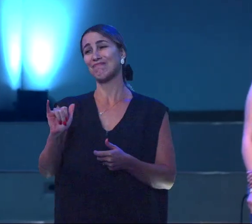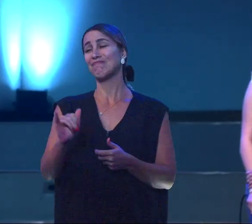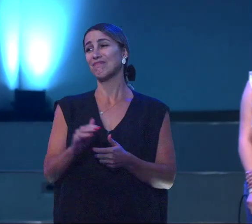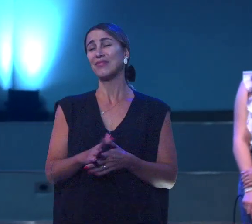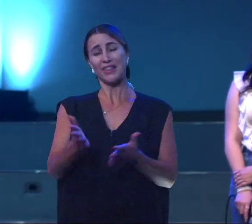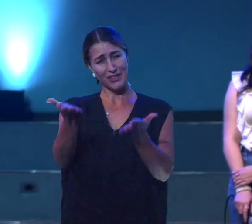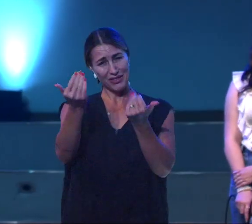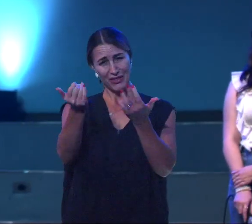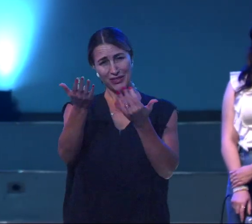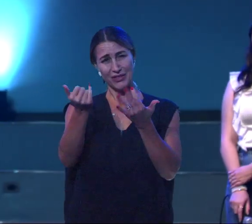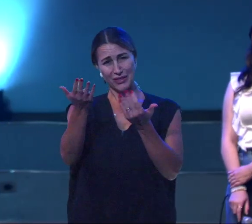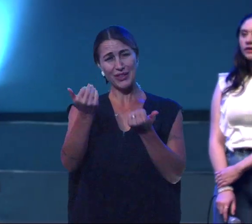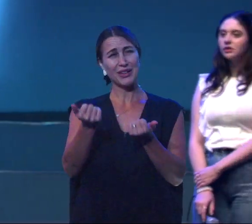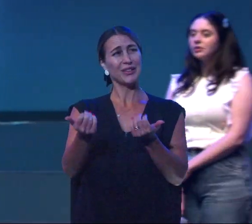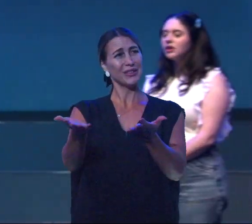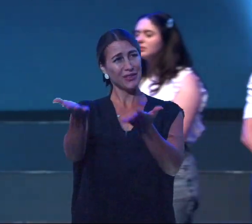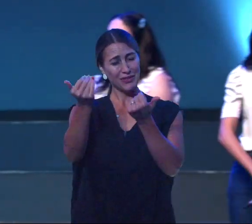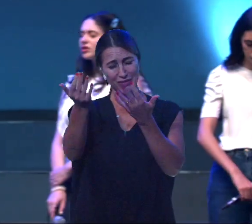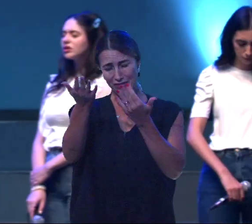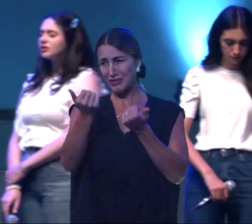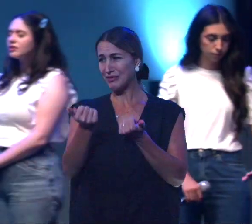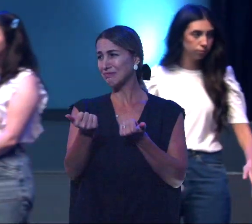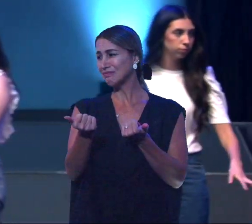Pode vir, vem pra cá.